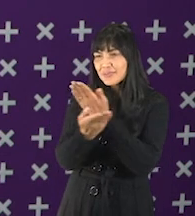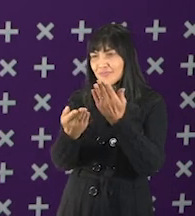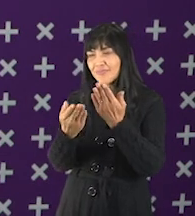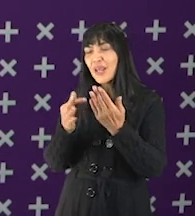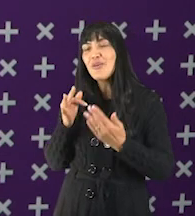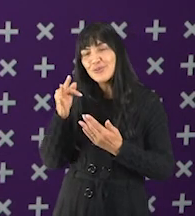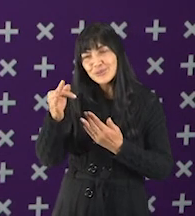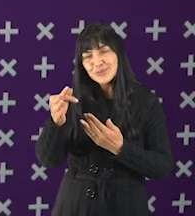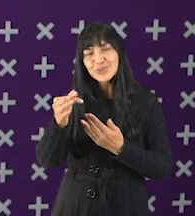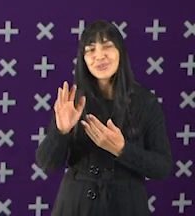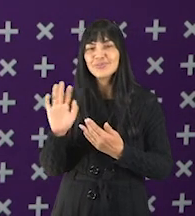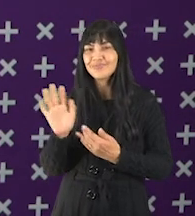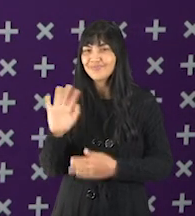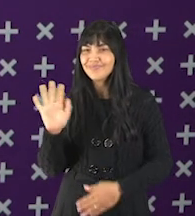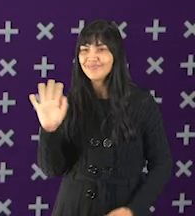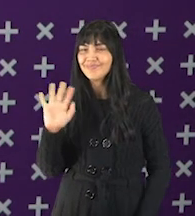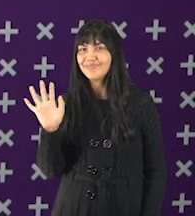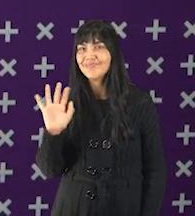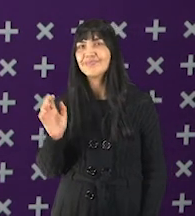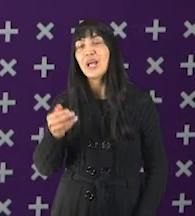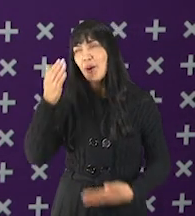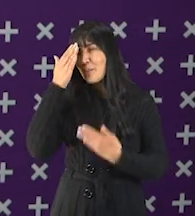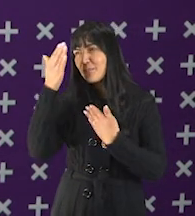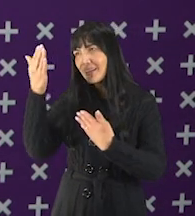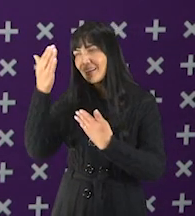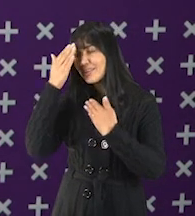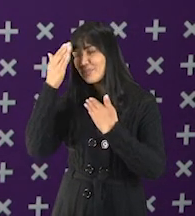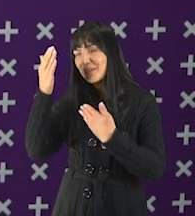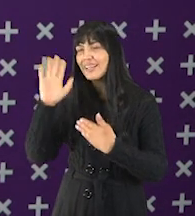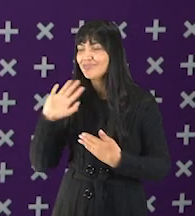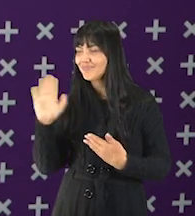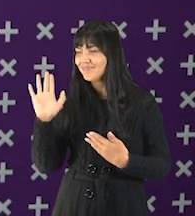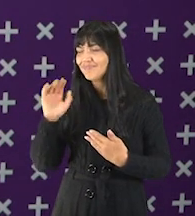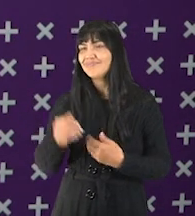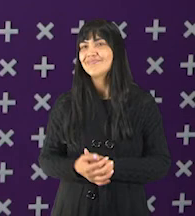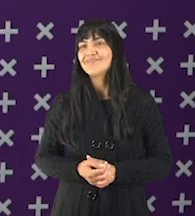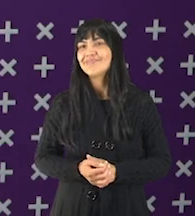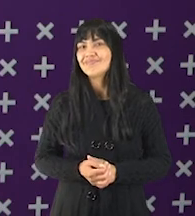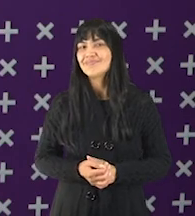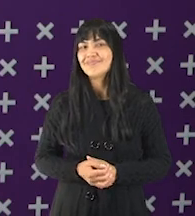até a próxima. Tchau, tchau. Muito obrigado. Tchau.